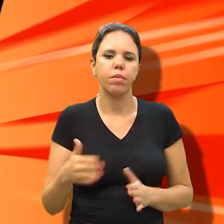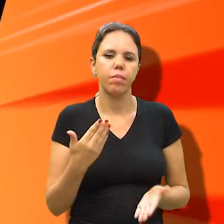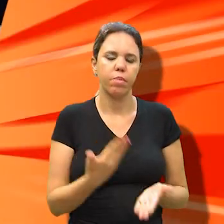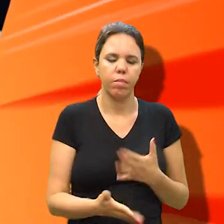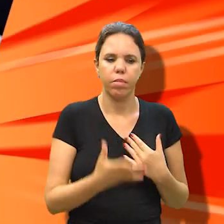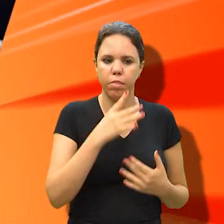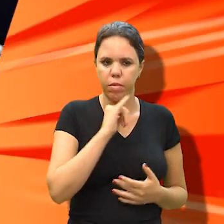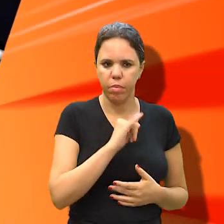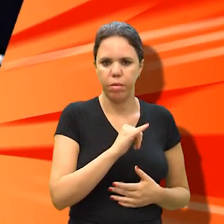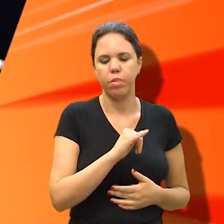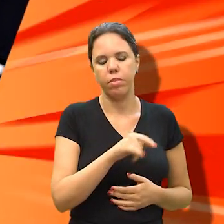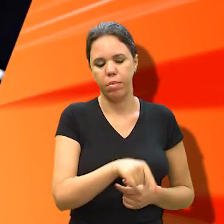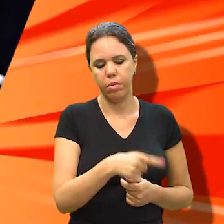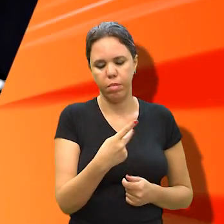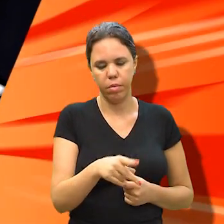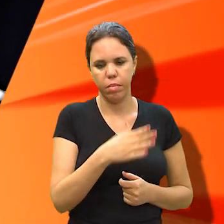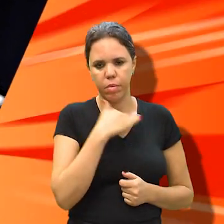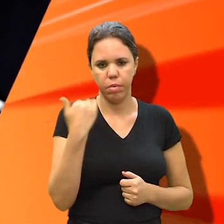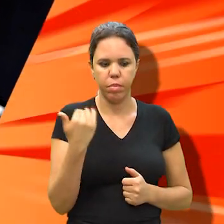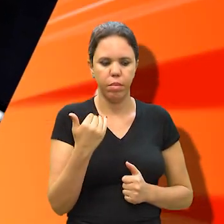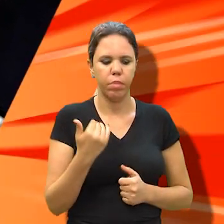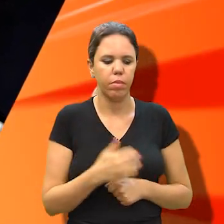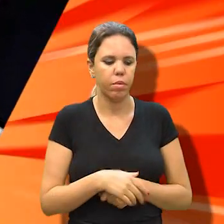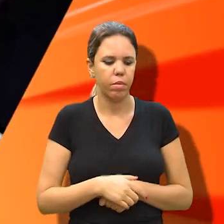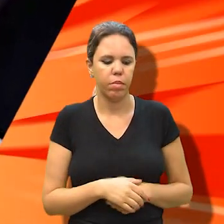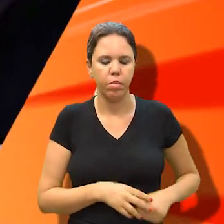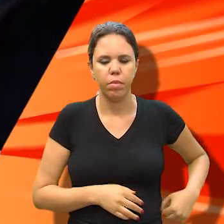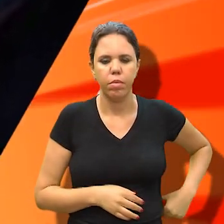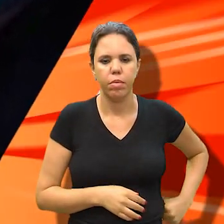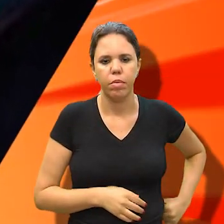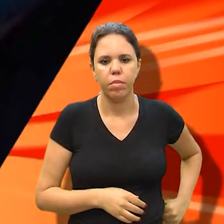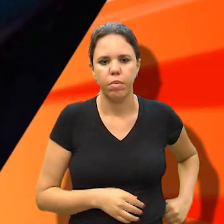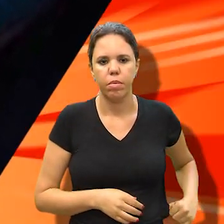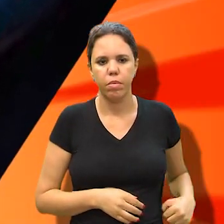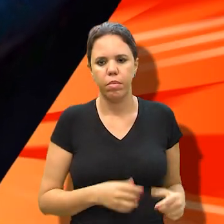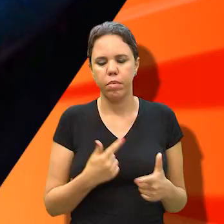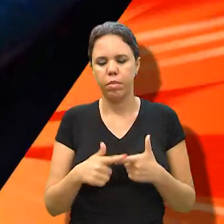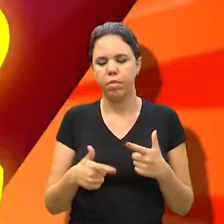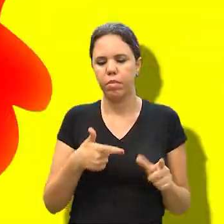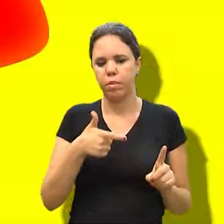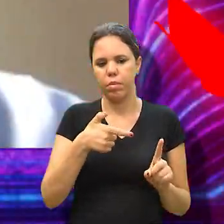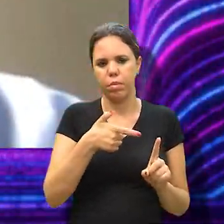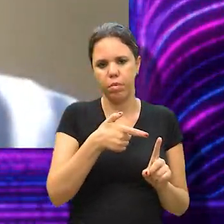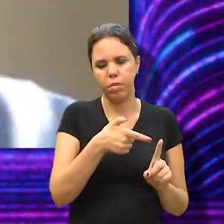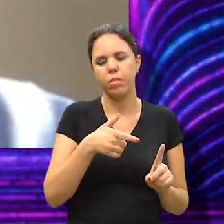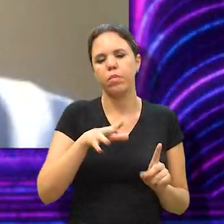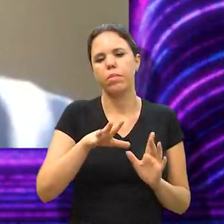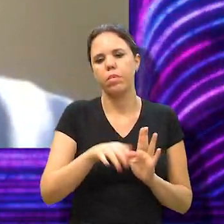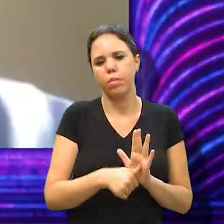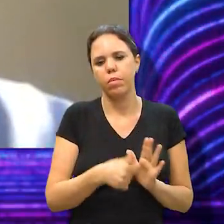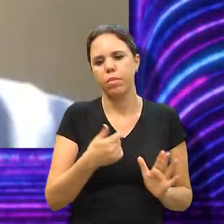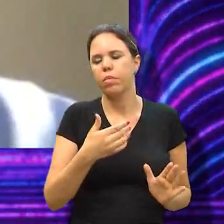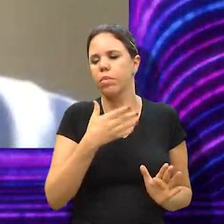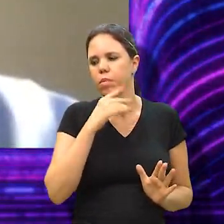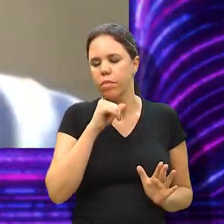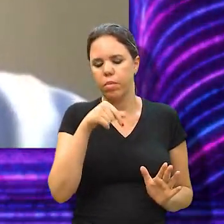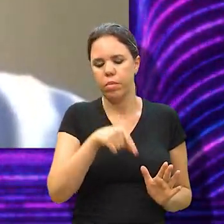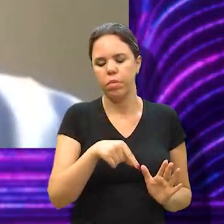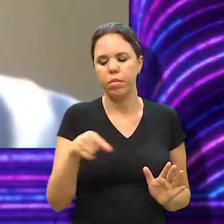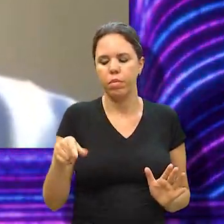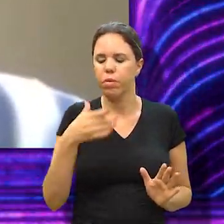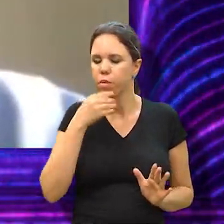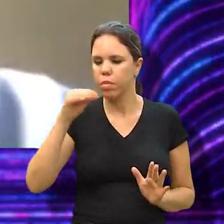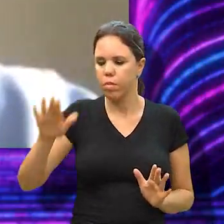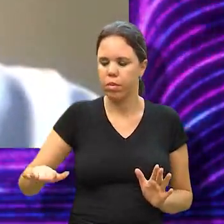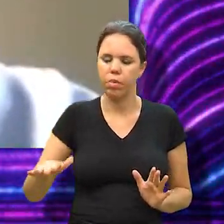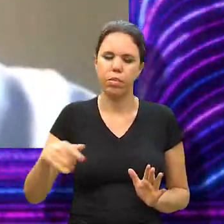o pai numa vítima, né, de um assalto, foi uma coisa meio violenta. Ele perdeu o pai quando